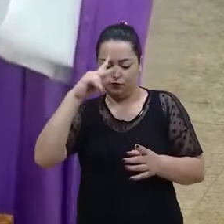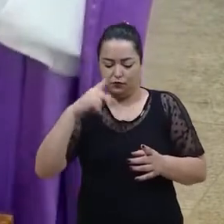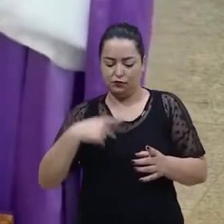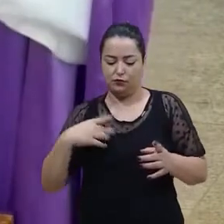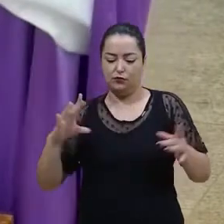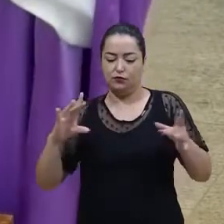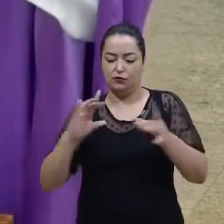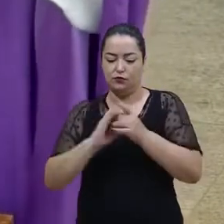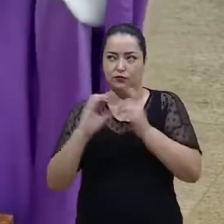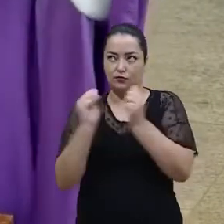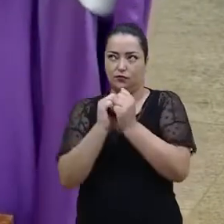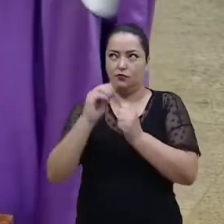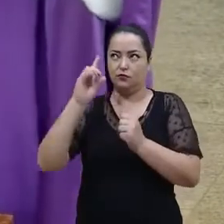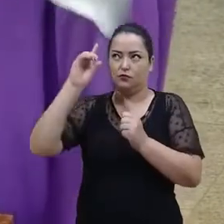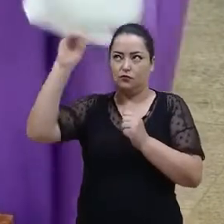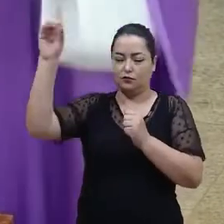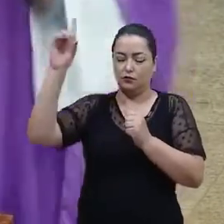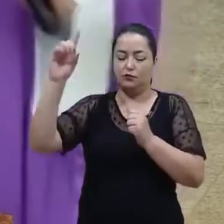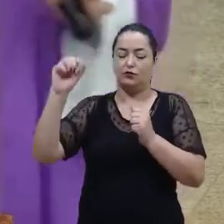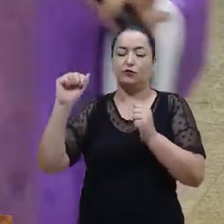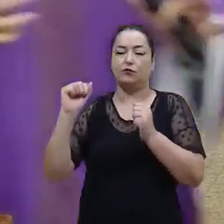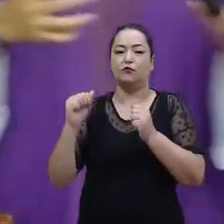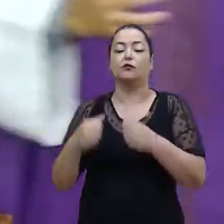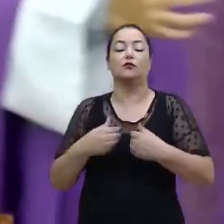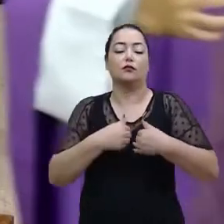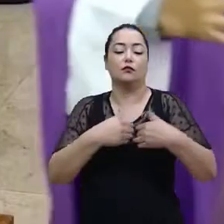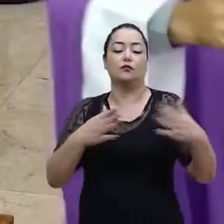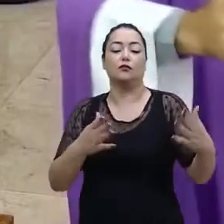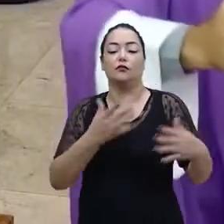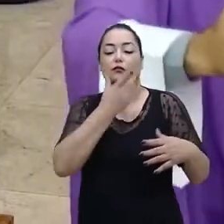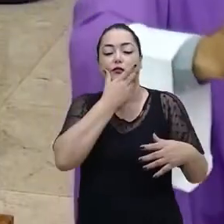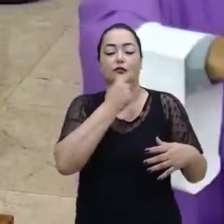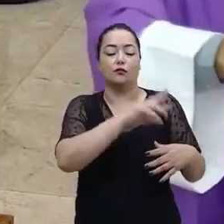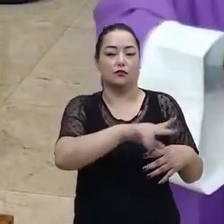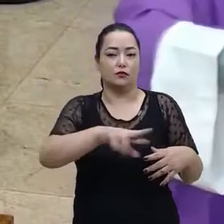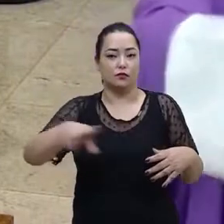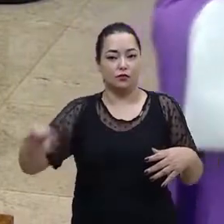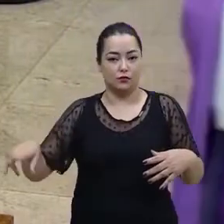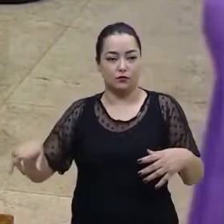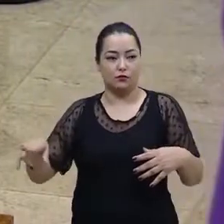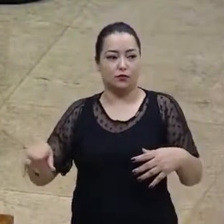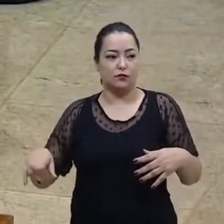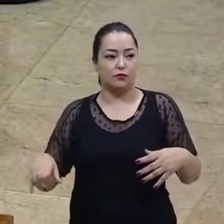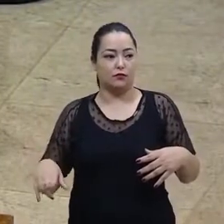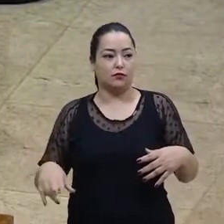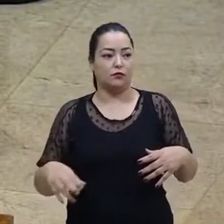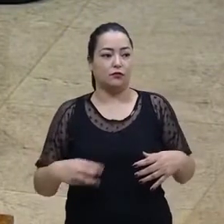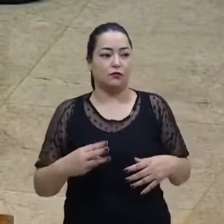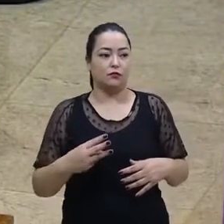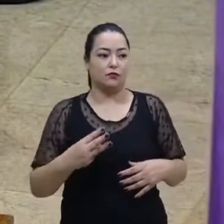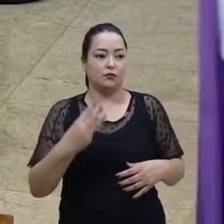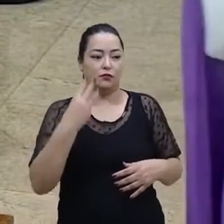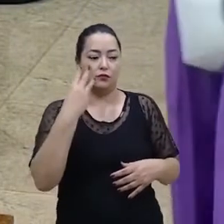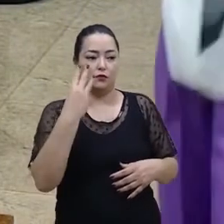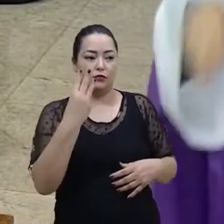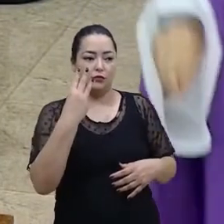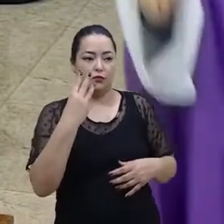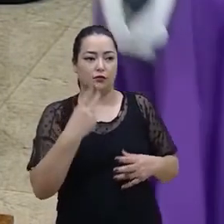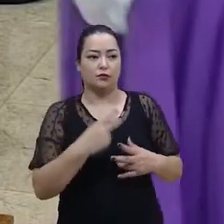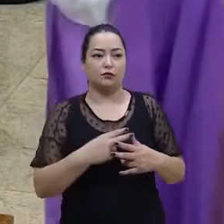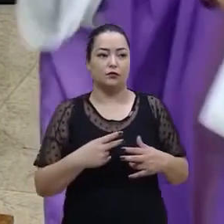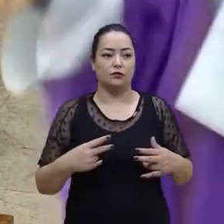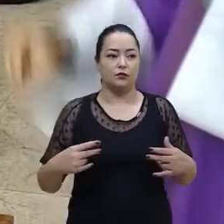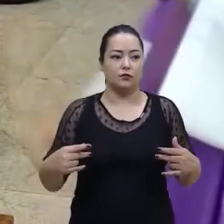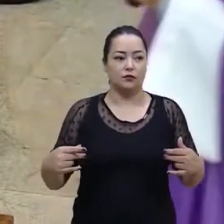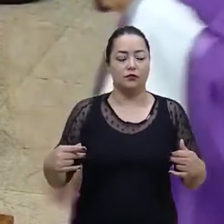comunhão com Deus por meio da oração e abertura ao próximo essas três coisas você tem que ter